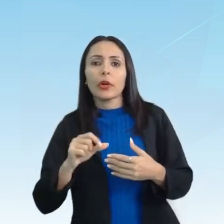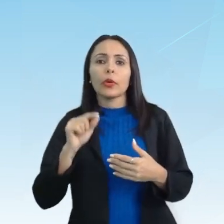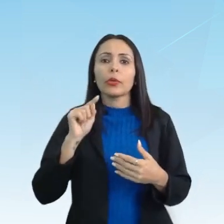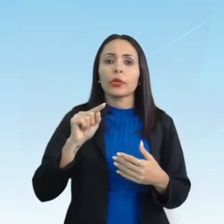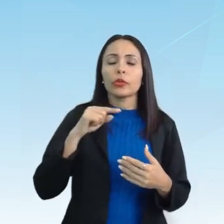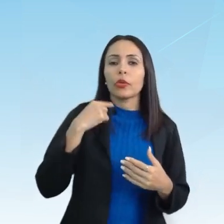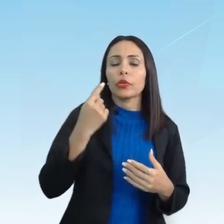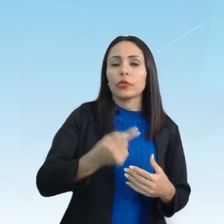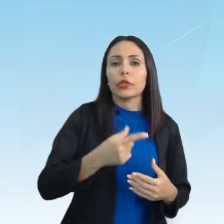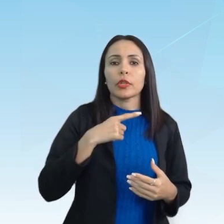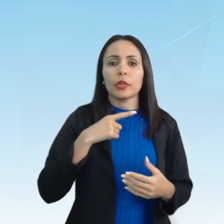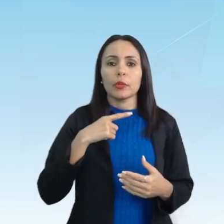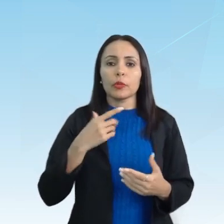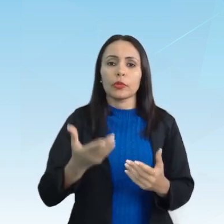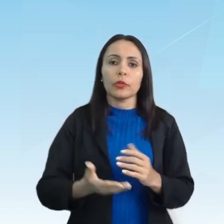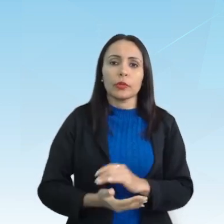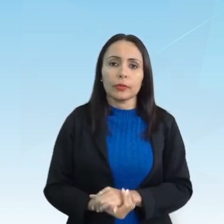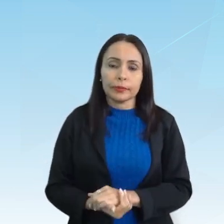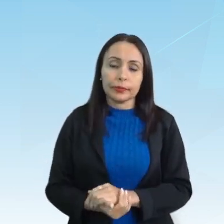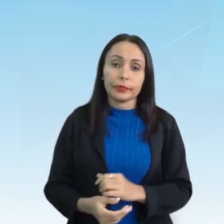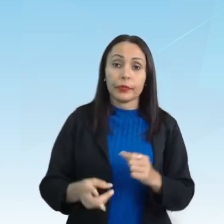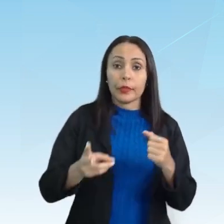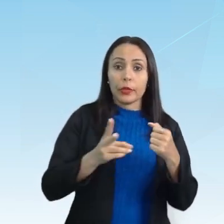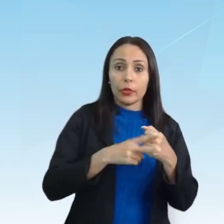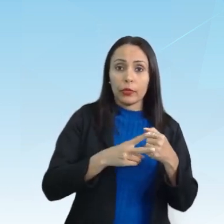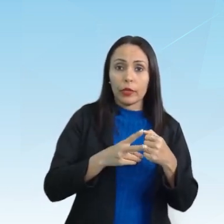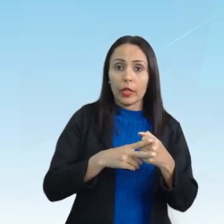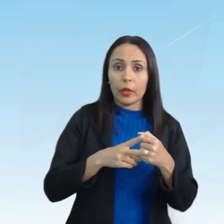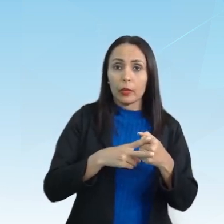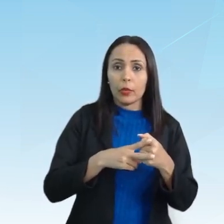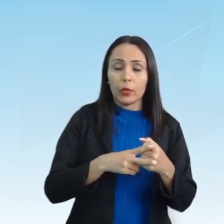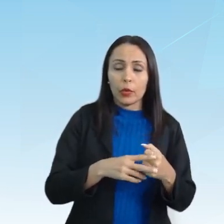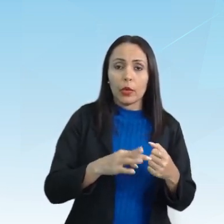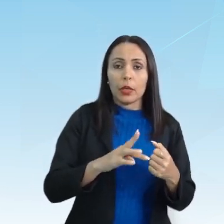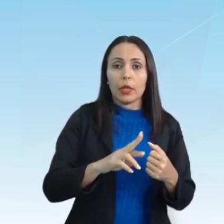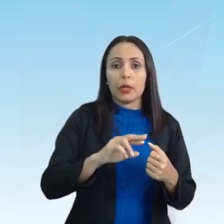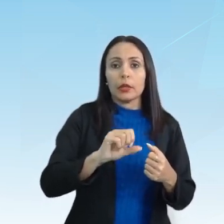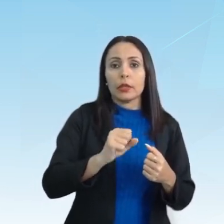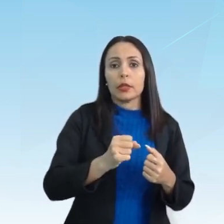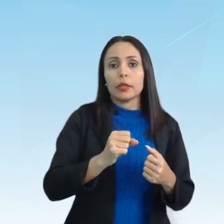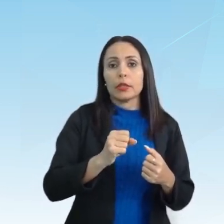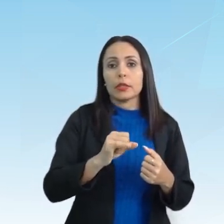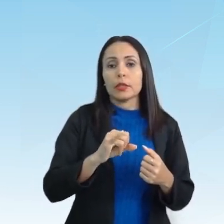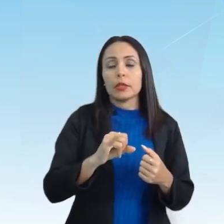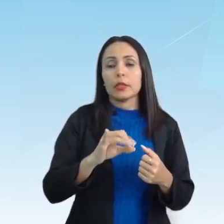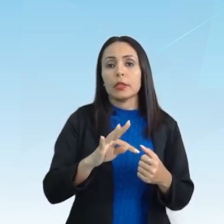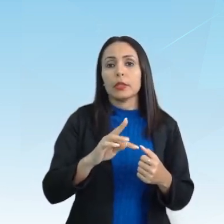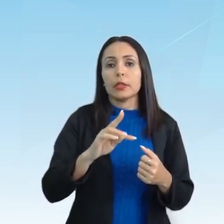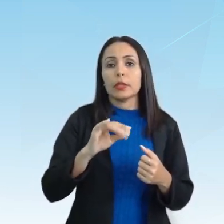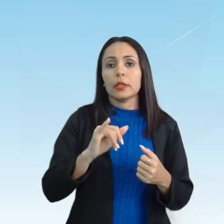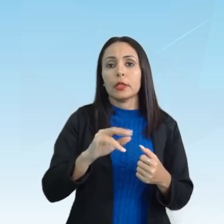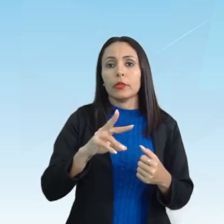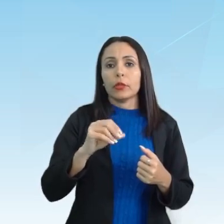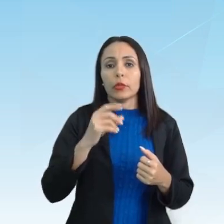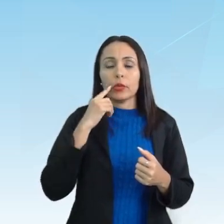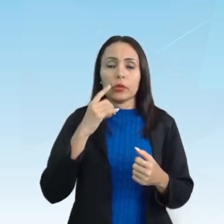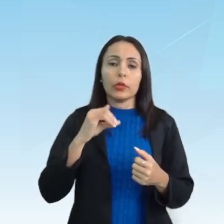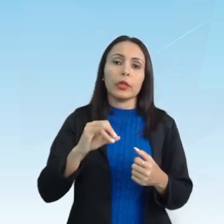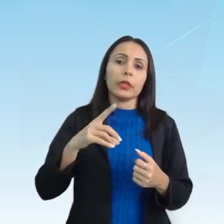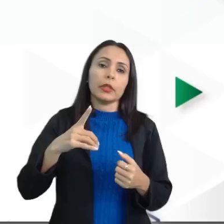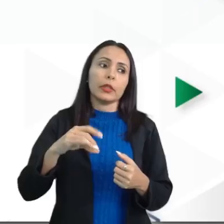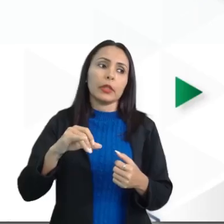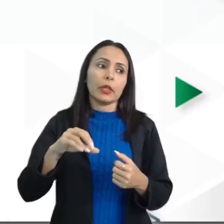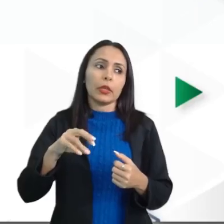nós temos aqui? Nós temos um verbo transitivo indireto. Por quê? Vejam só na tela. Vamos